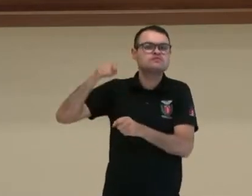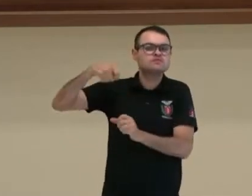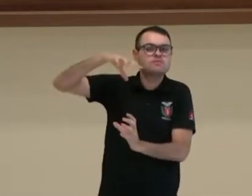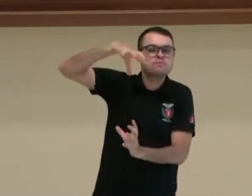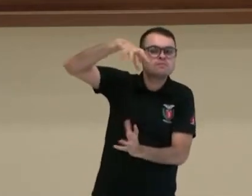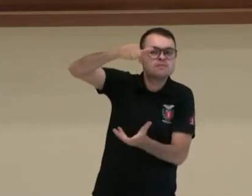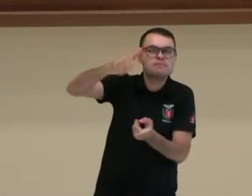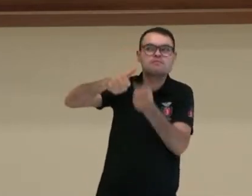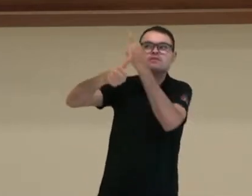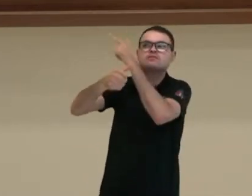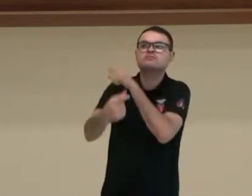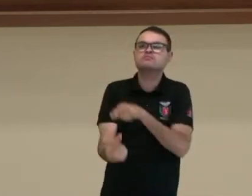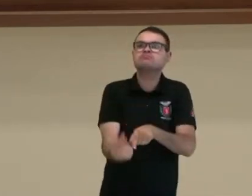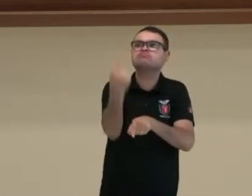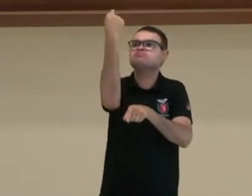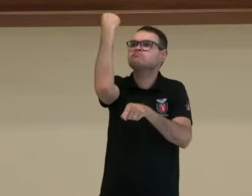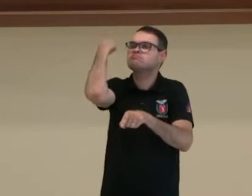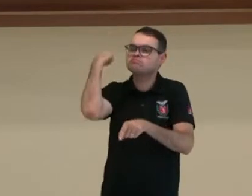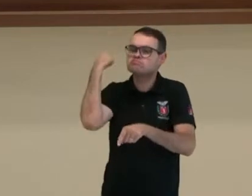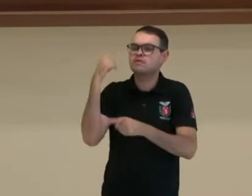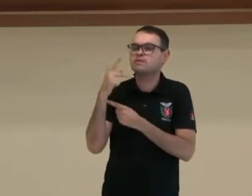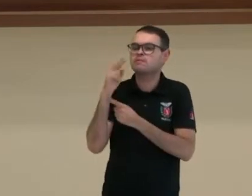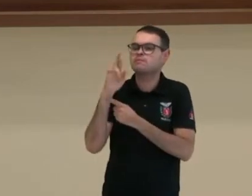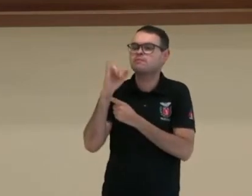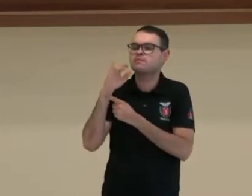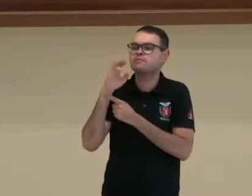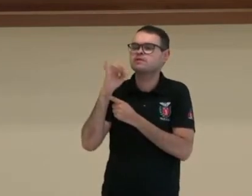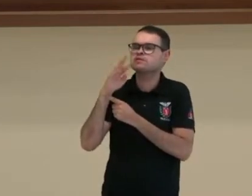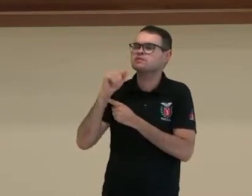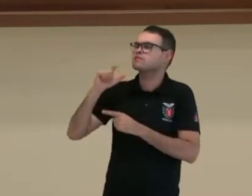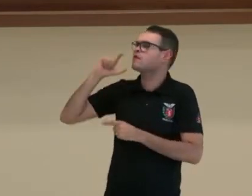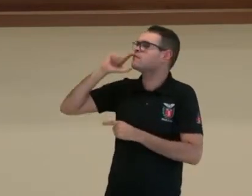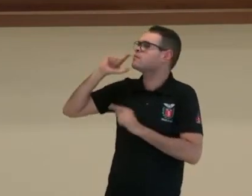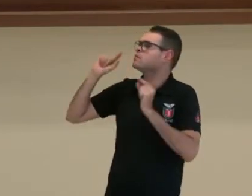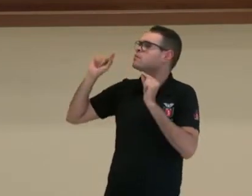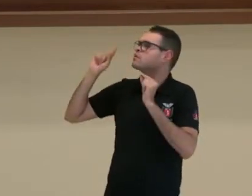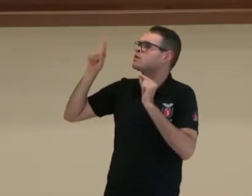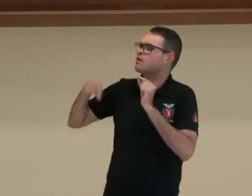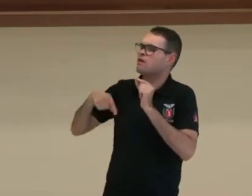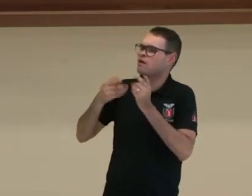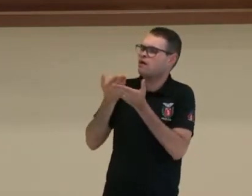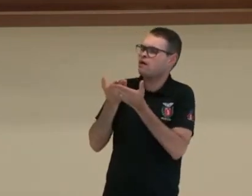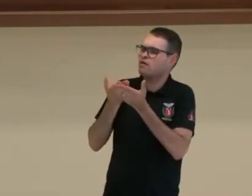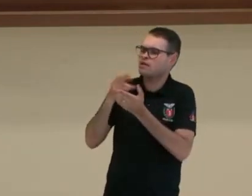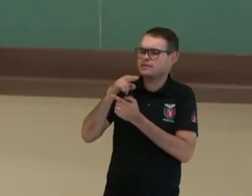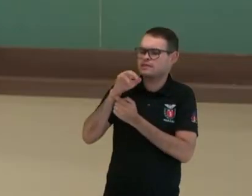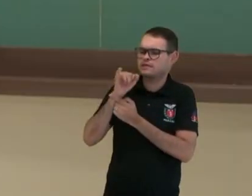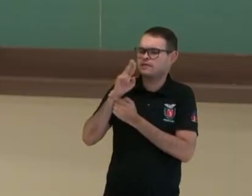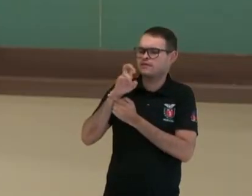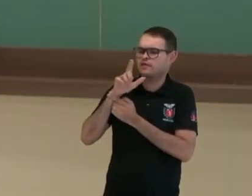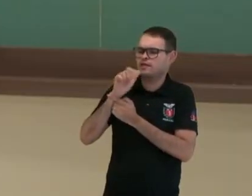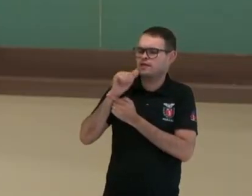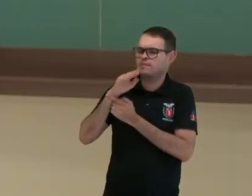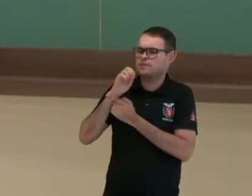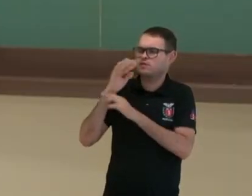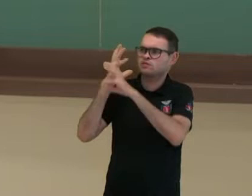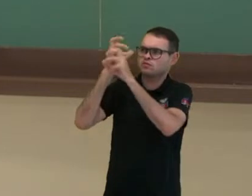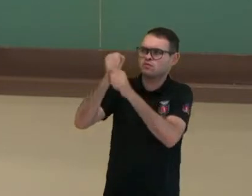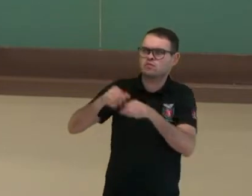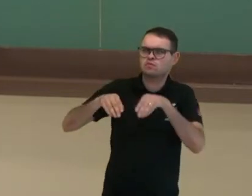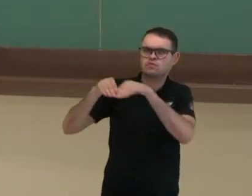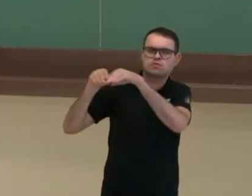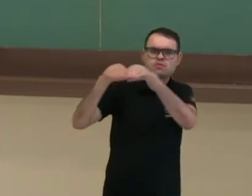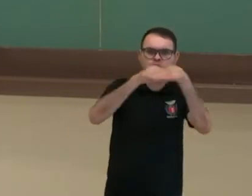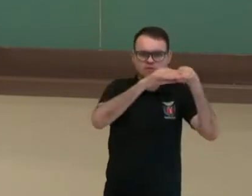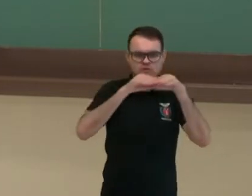primitiva. Daí você me pergunta, Fabiano, o que é uma aula de nivelamento? E eu vou falar para você.